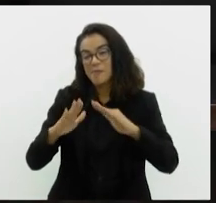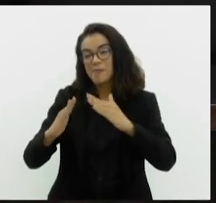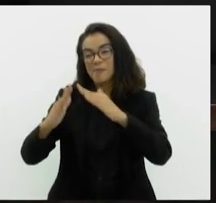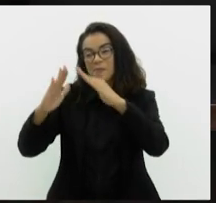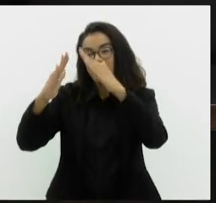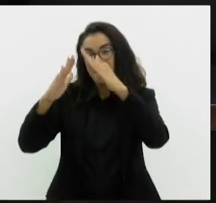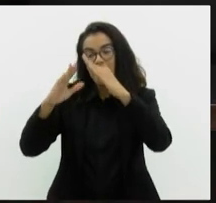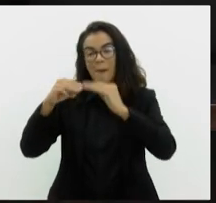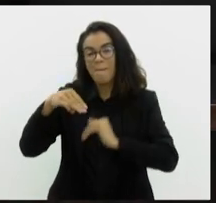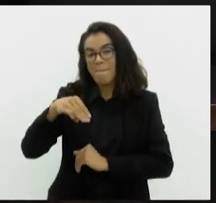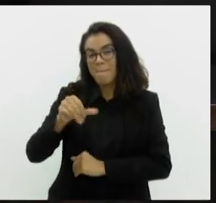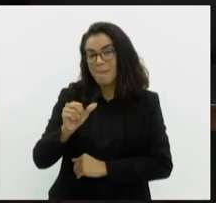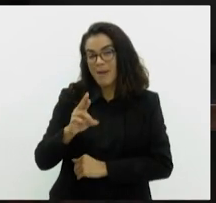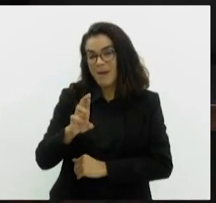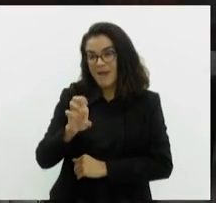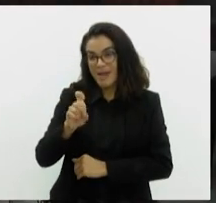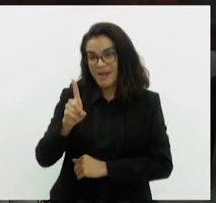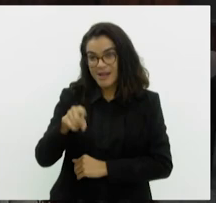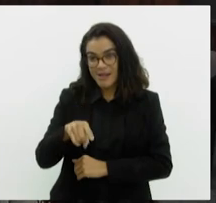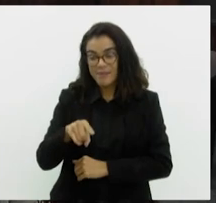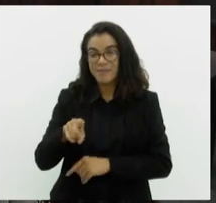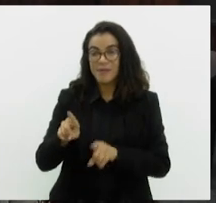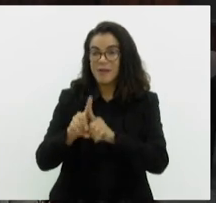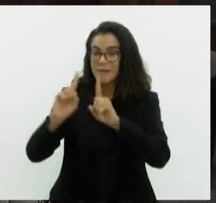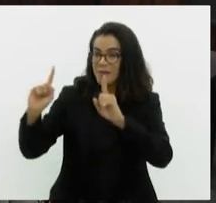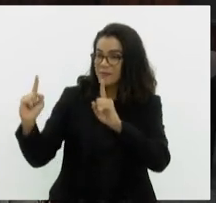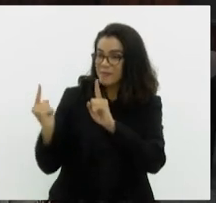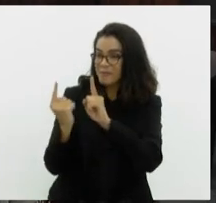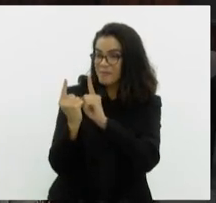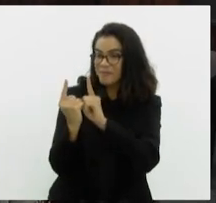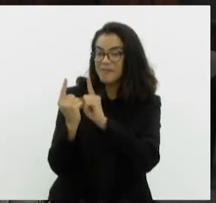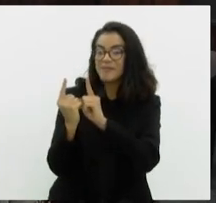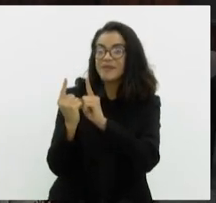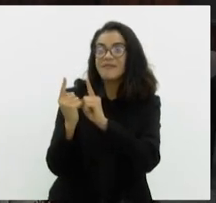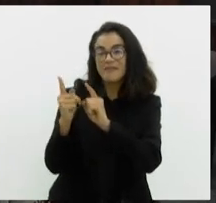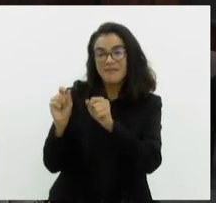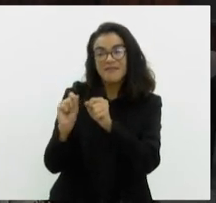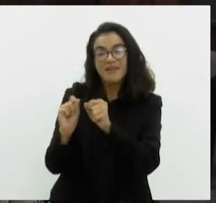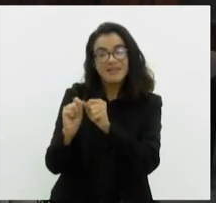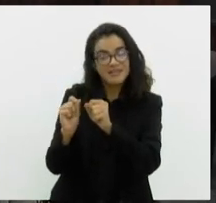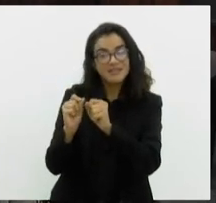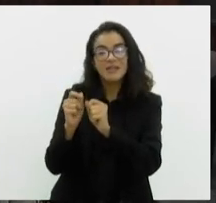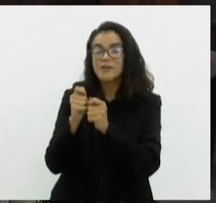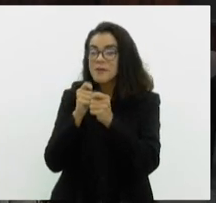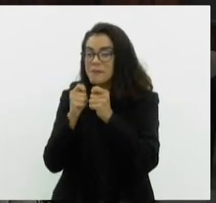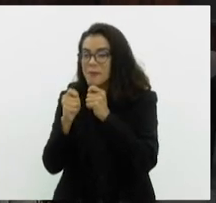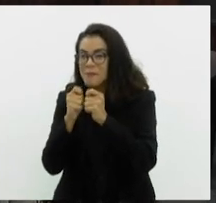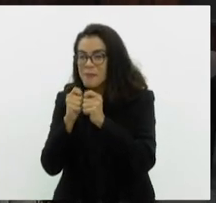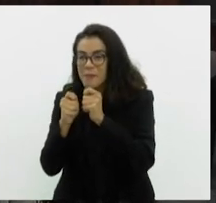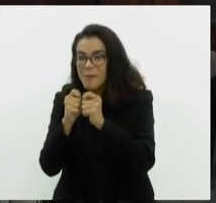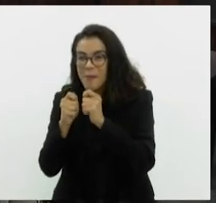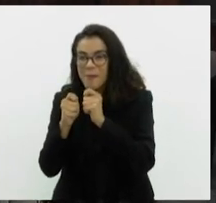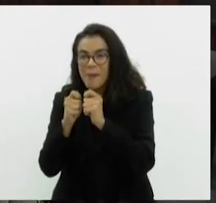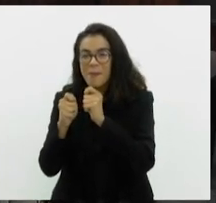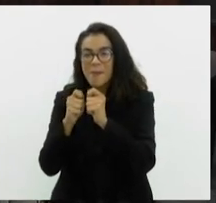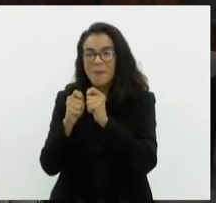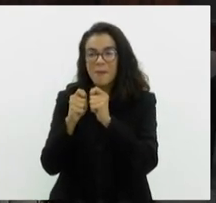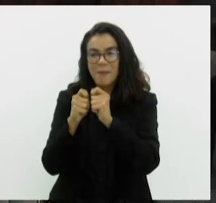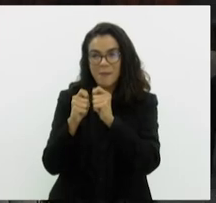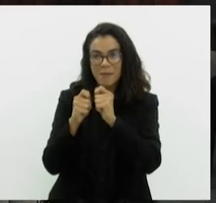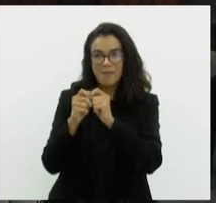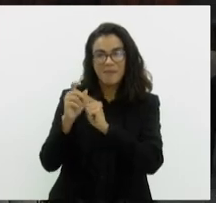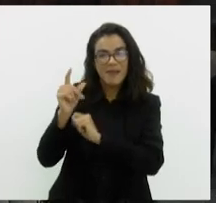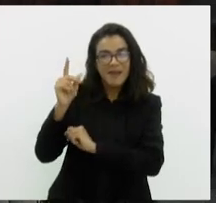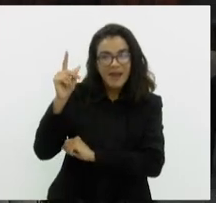de onde eu sou cria, e a conheci fazendo comunicação comunitária. Eu fazia um jornalzinho lá nos idos dos